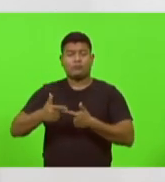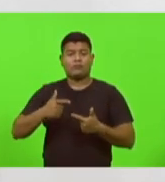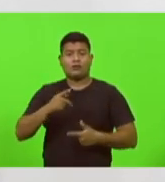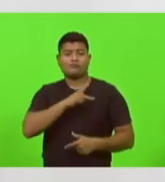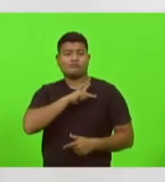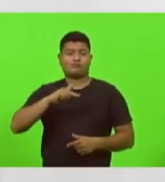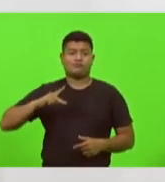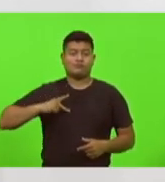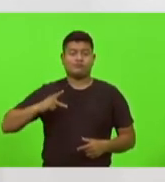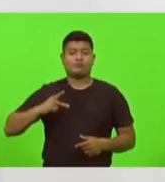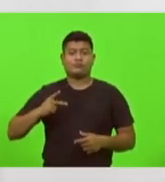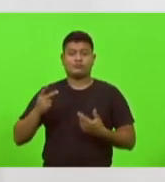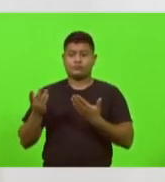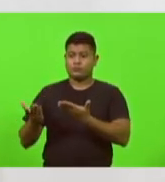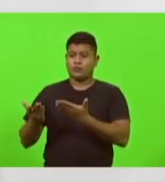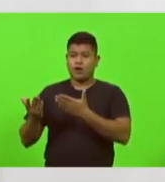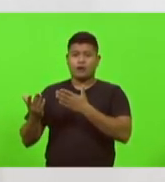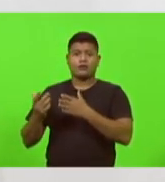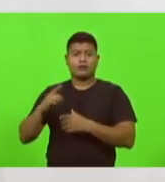deixou um legado